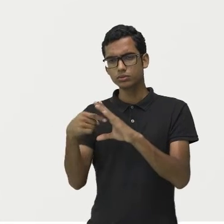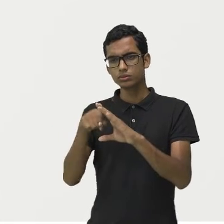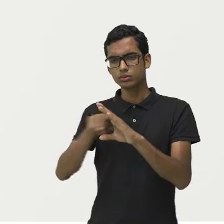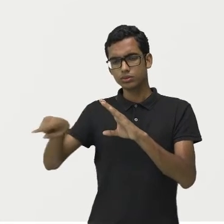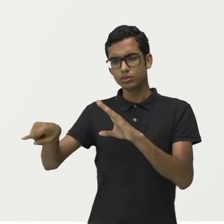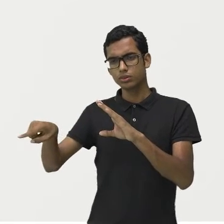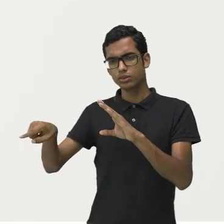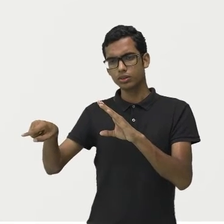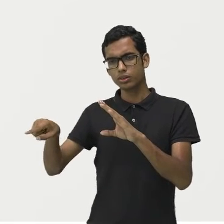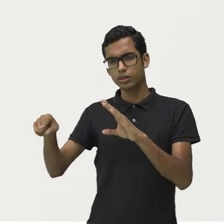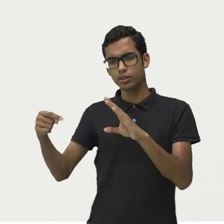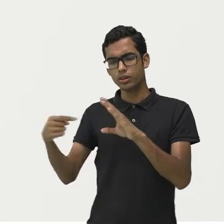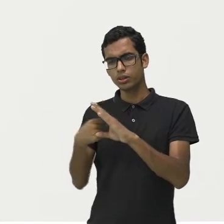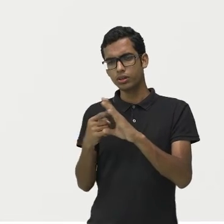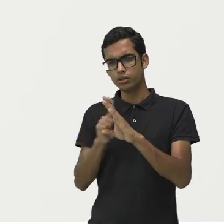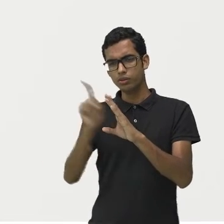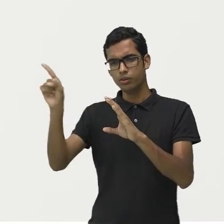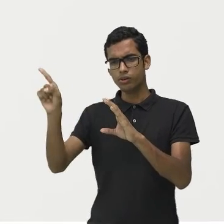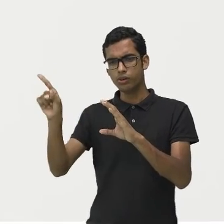e reflete,